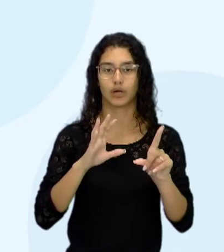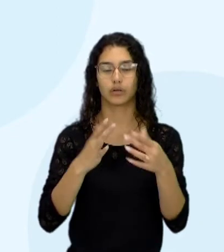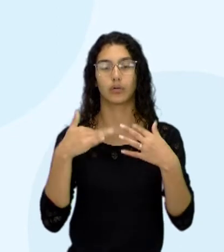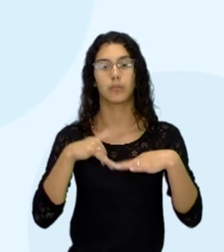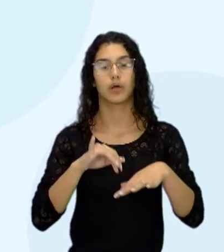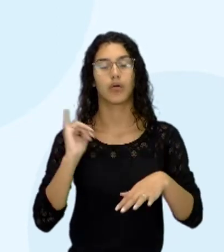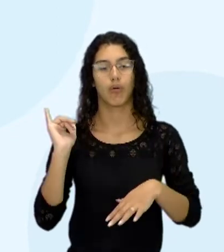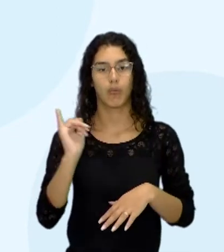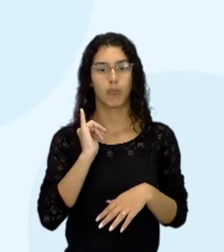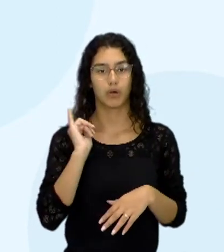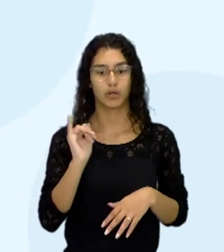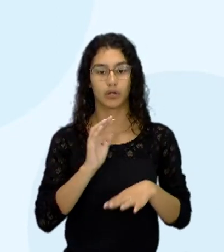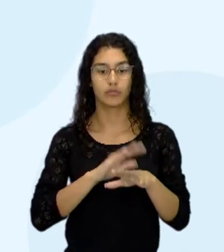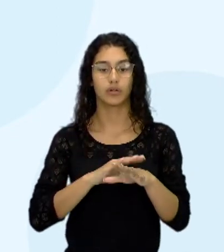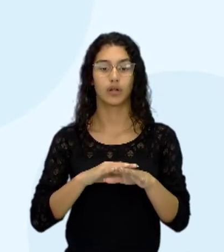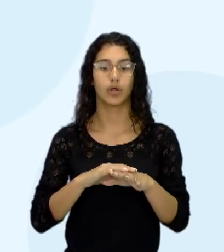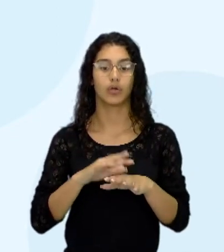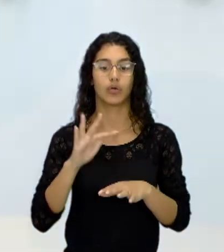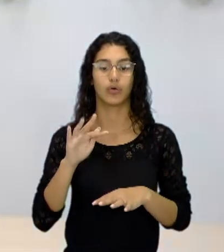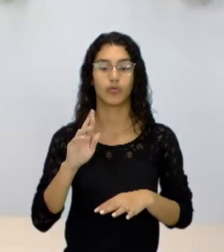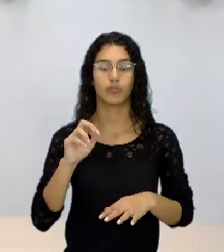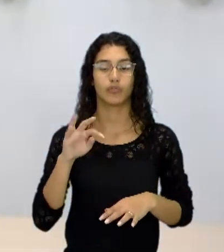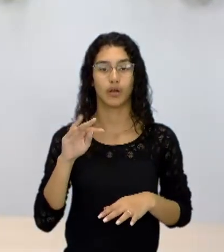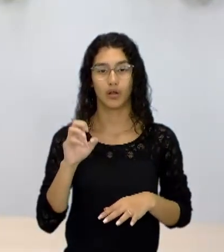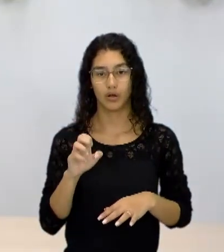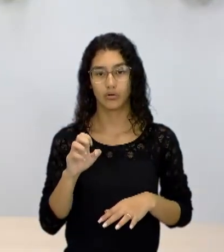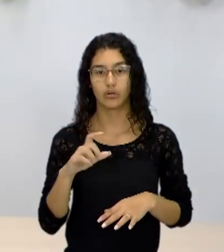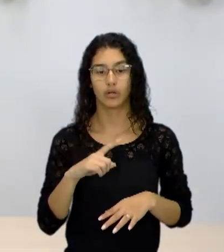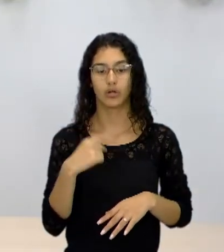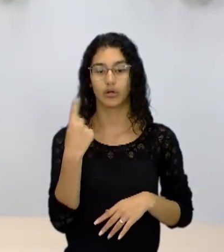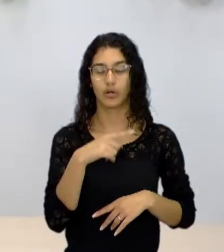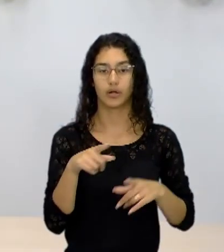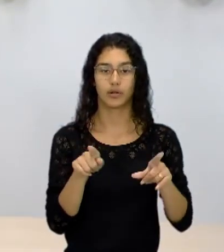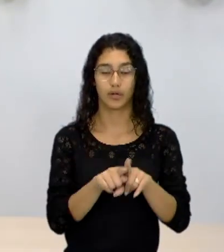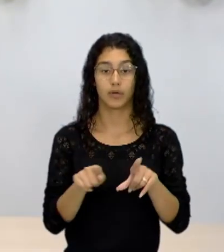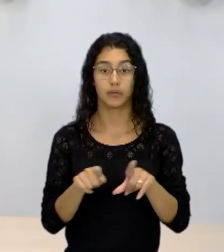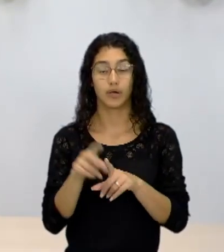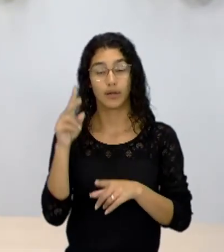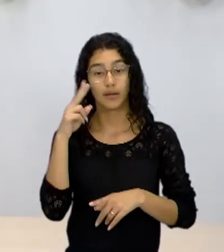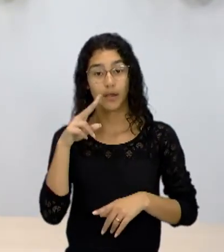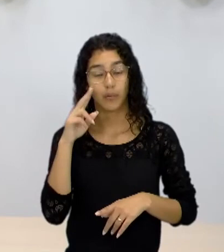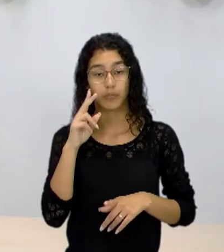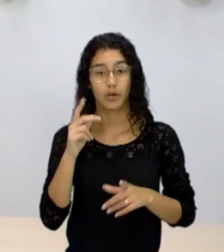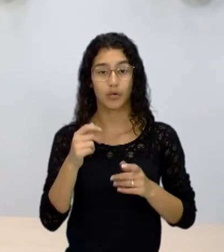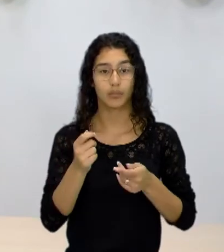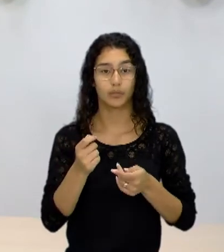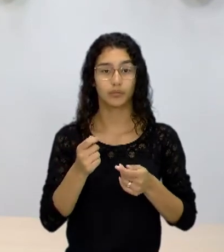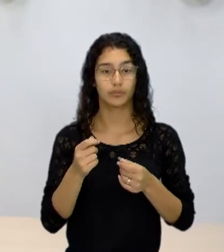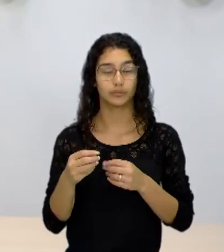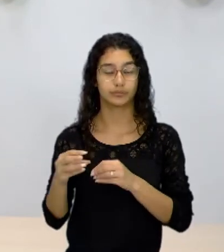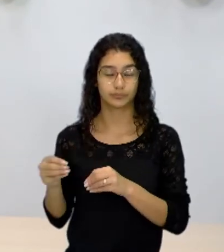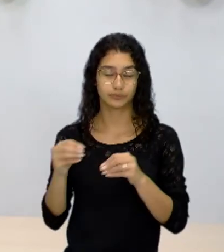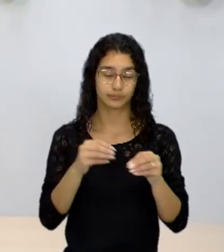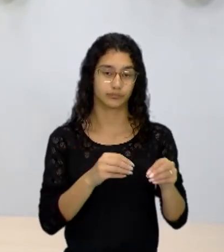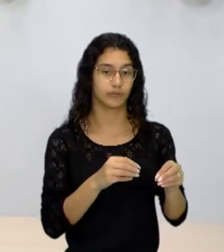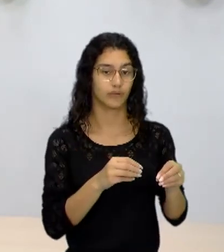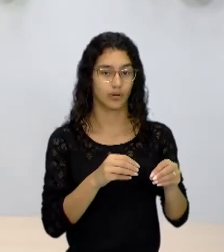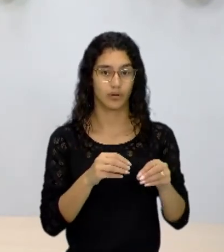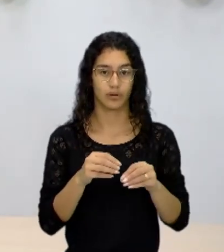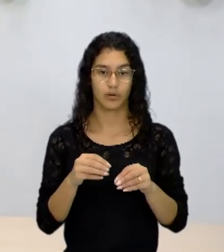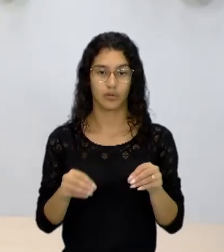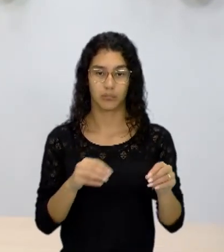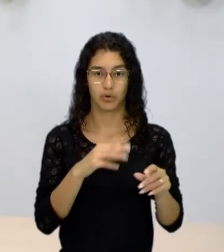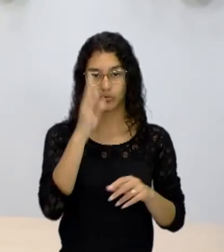importante mais aí é ele falar do frete, né? E aí quando ele fala do frete, a gente também retoma que o sistema de transporte aqui no Brasil, ele é